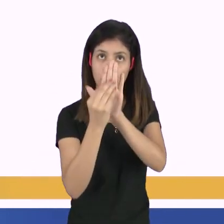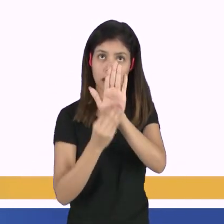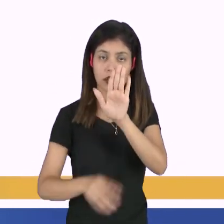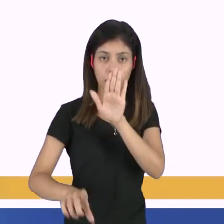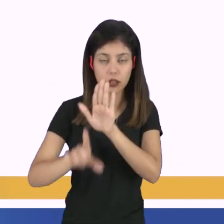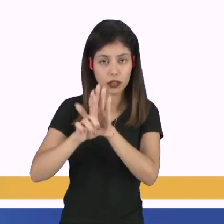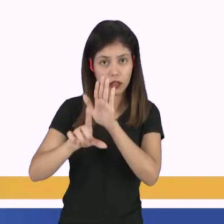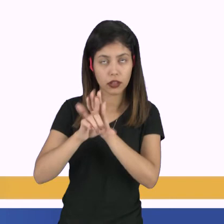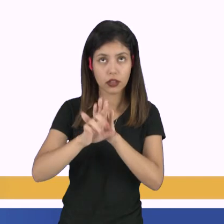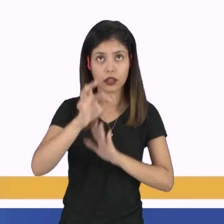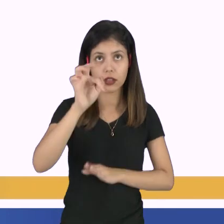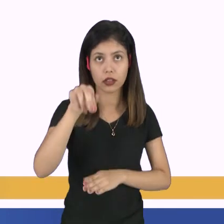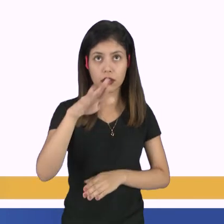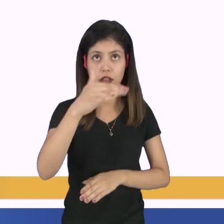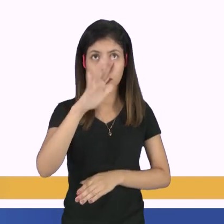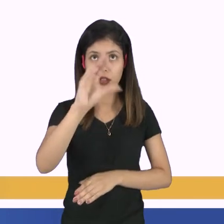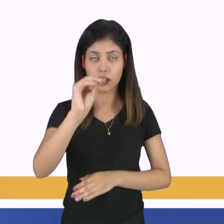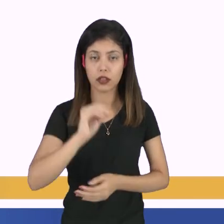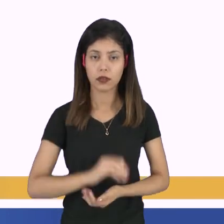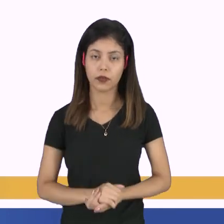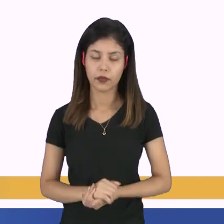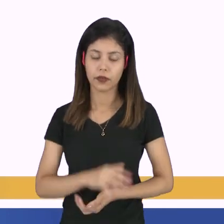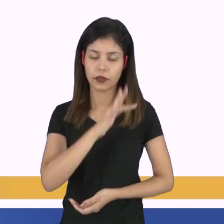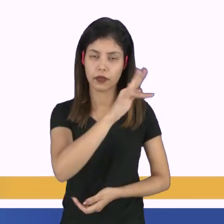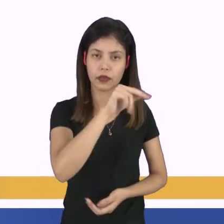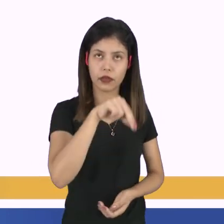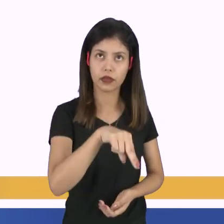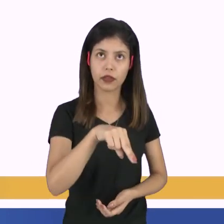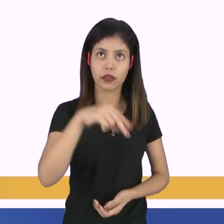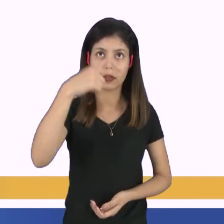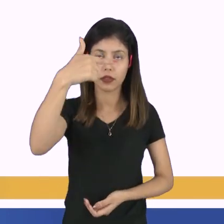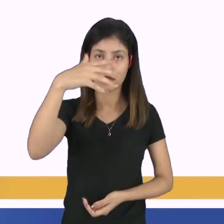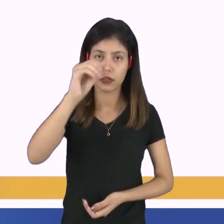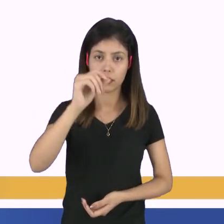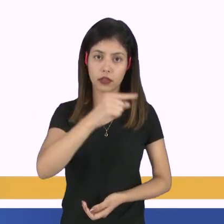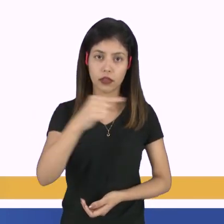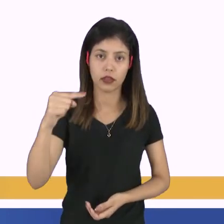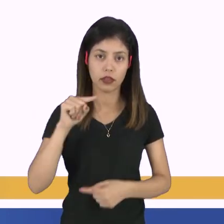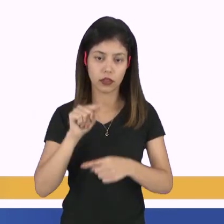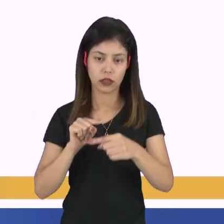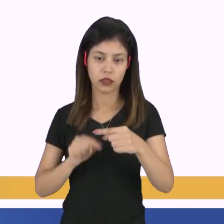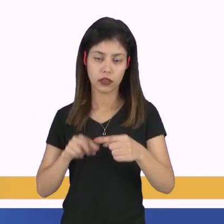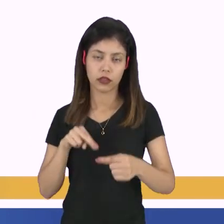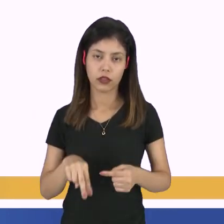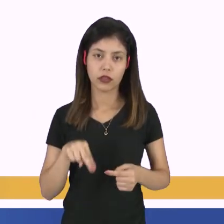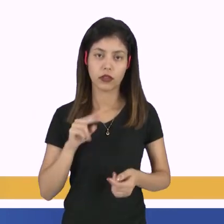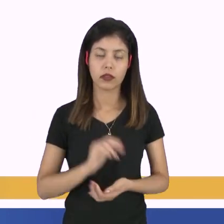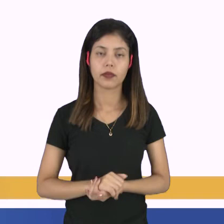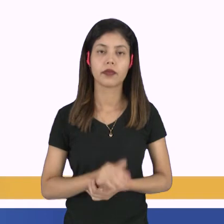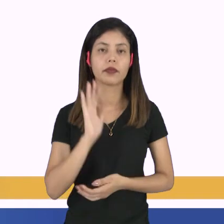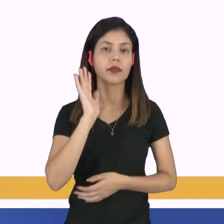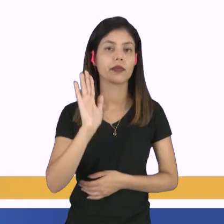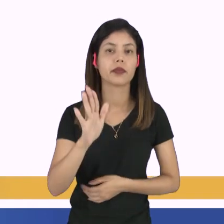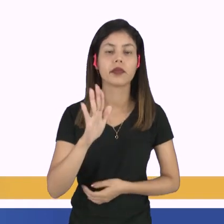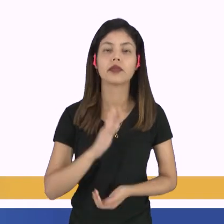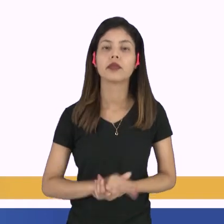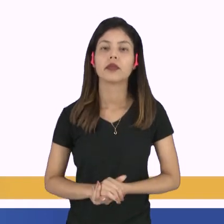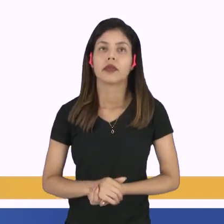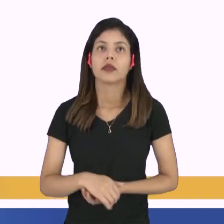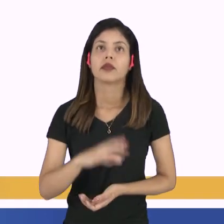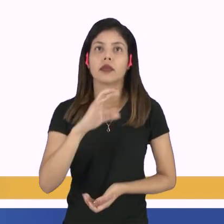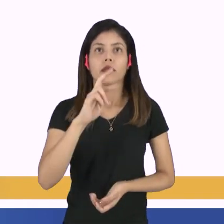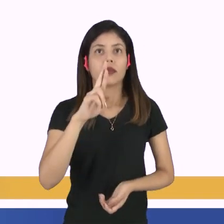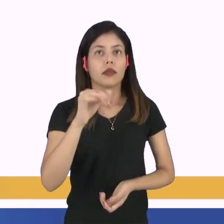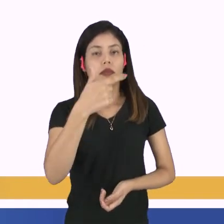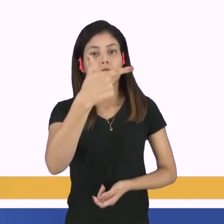cada criança é dada pela lei de formação f de n igual a 20 sobre n, já que o quociente